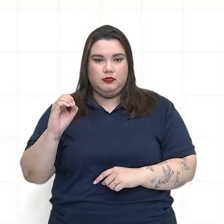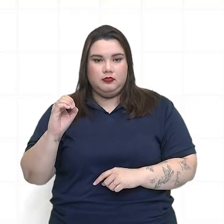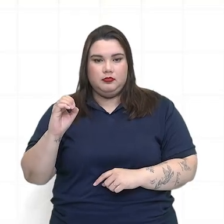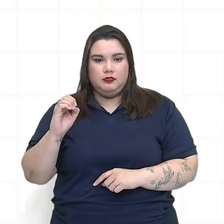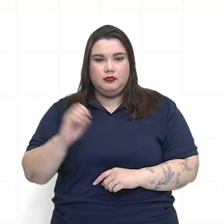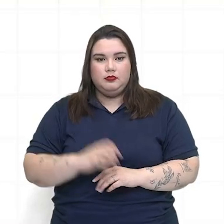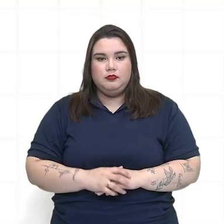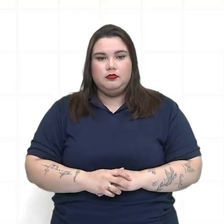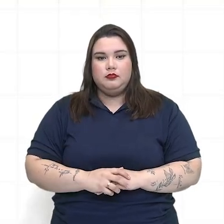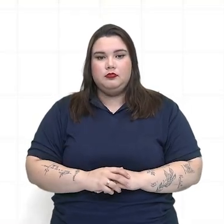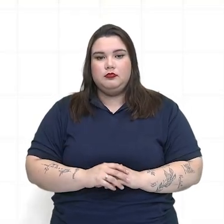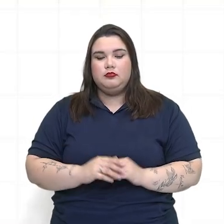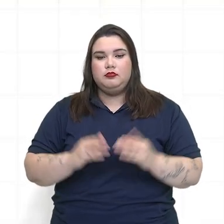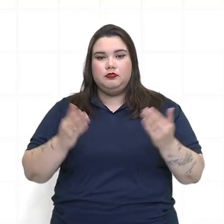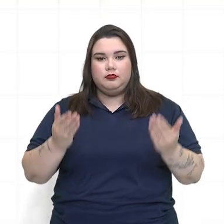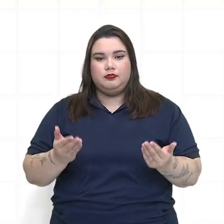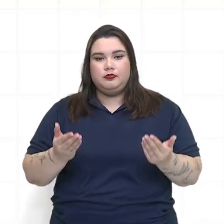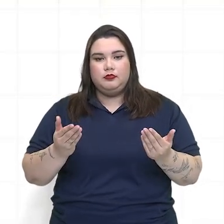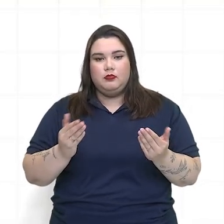que é 50. E